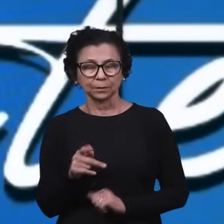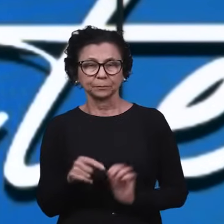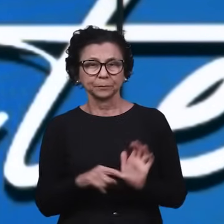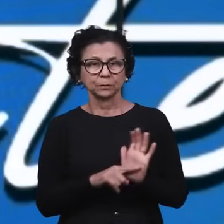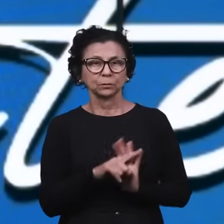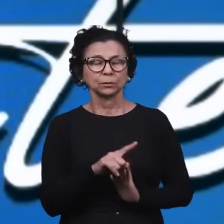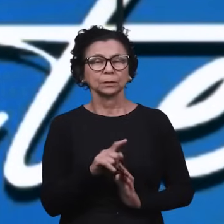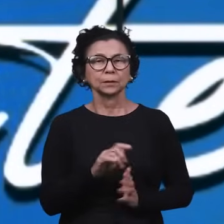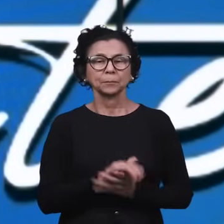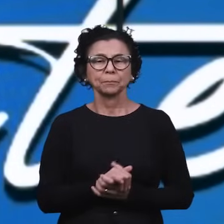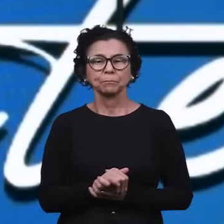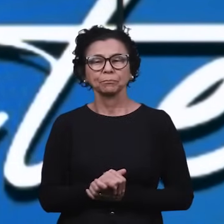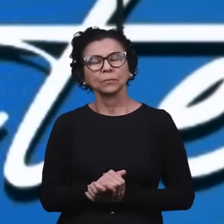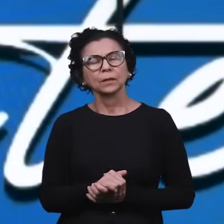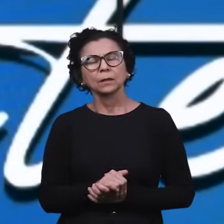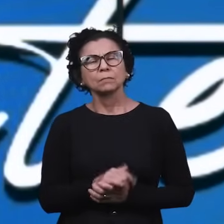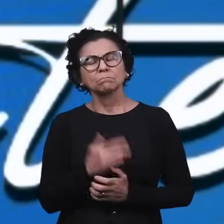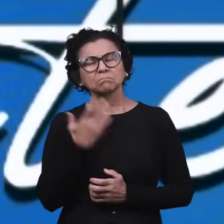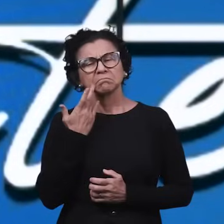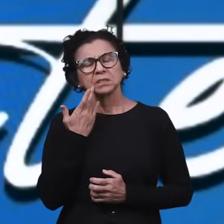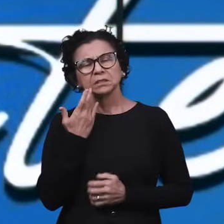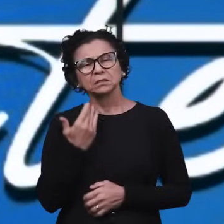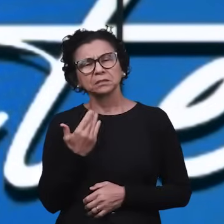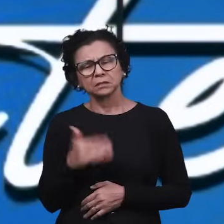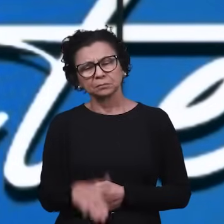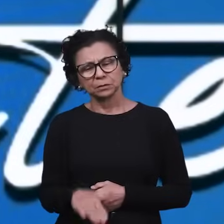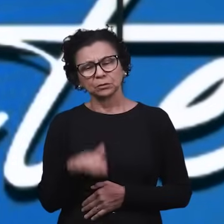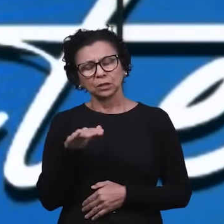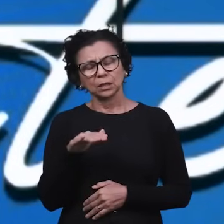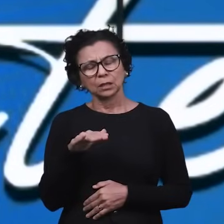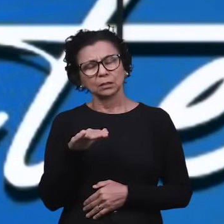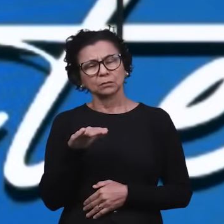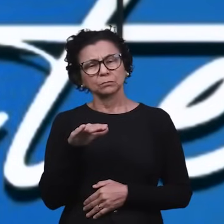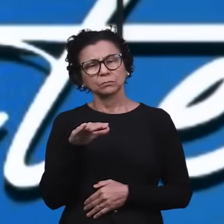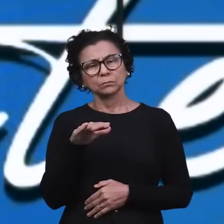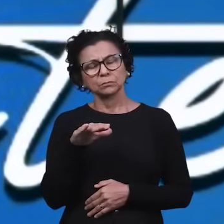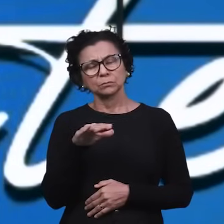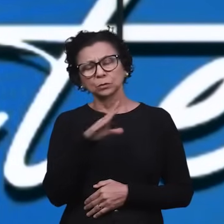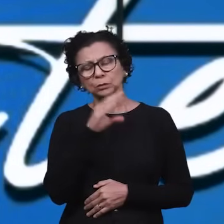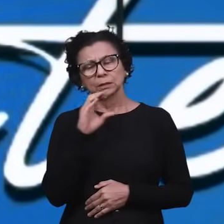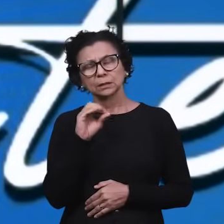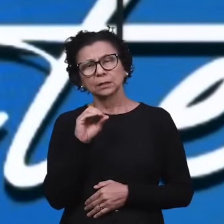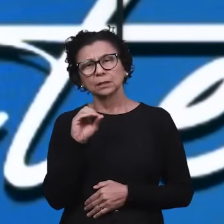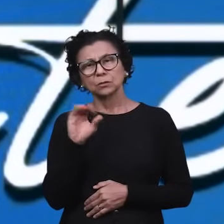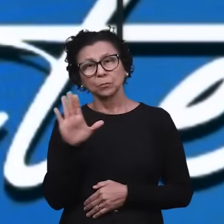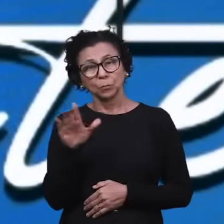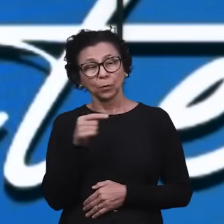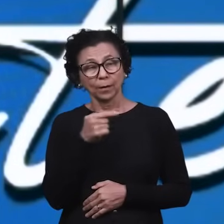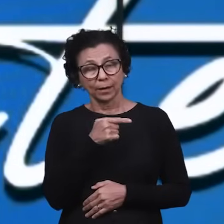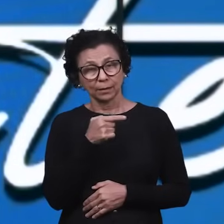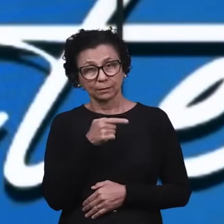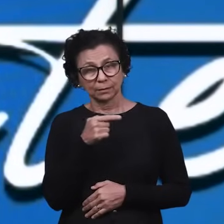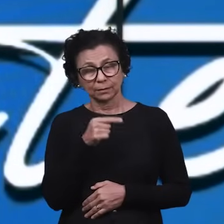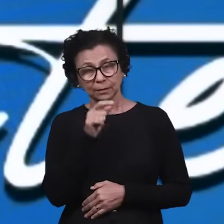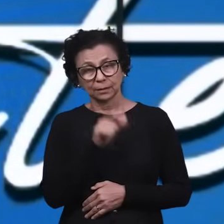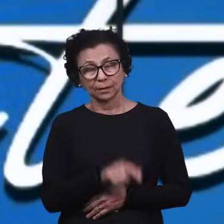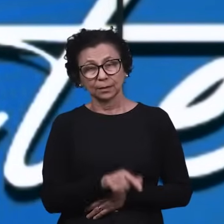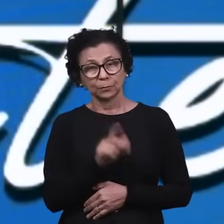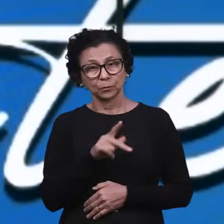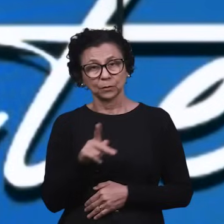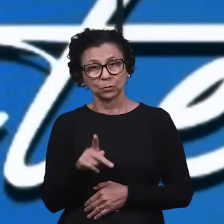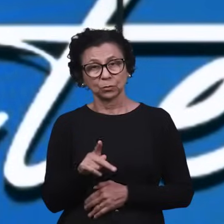uma criança, ou um intermediário, ou um adolescente, mais uma criança, porque ela é da classe de intermediários, o